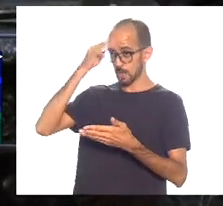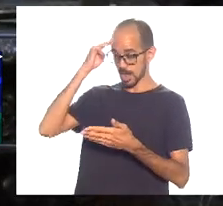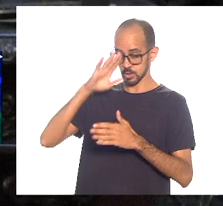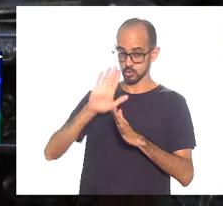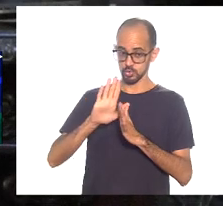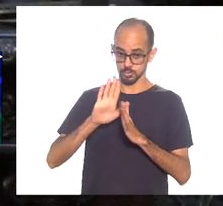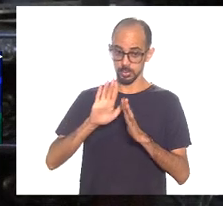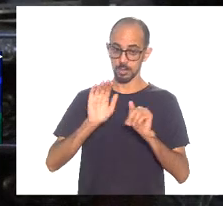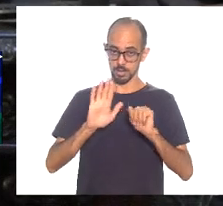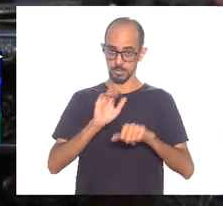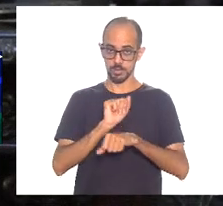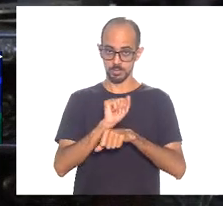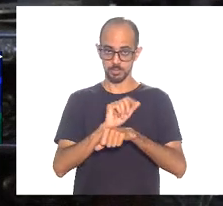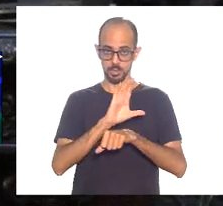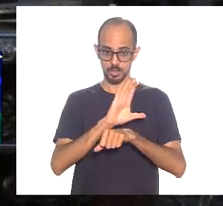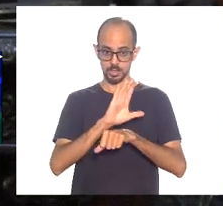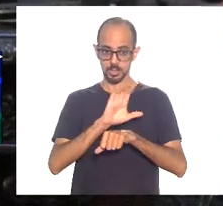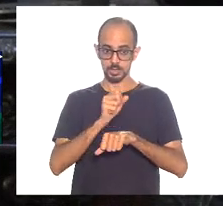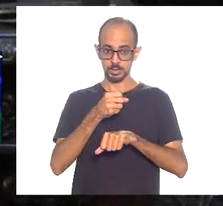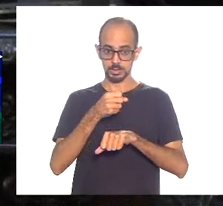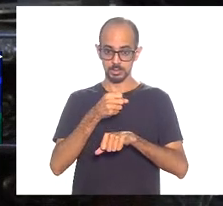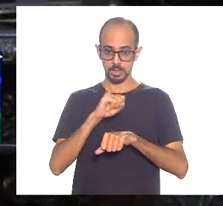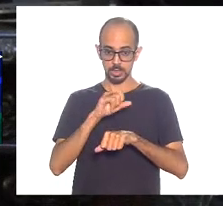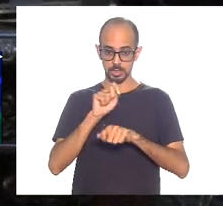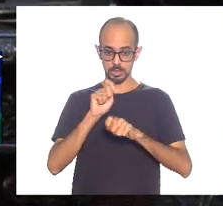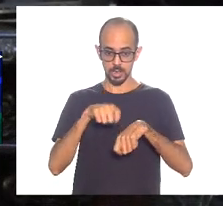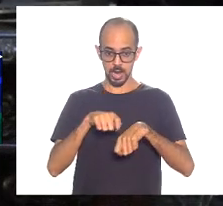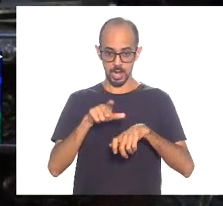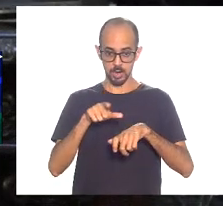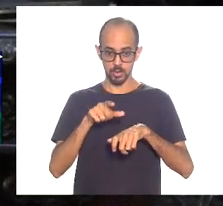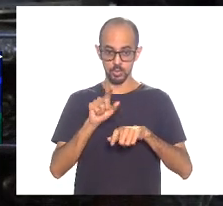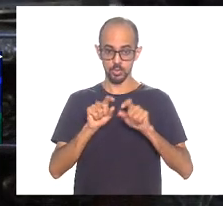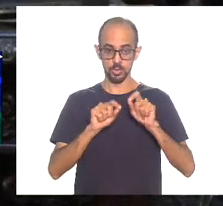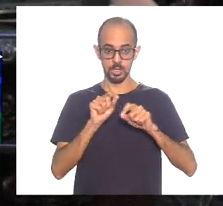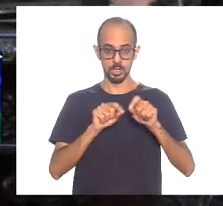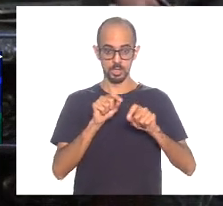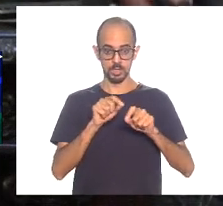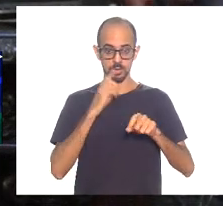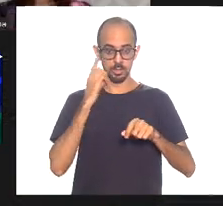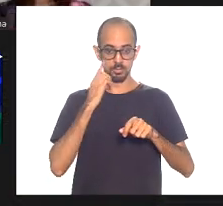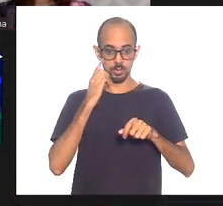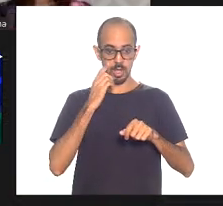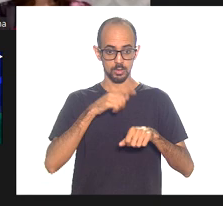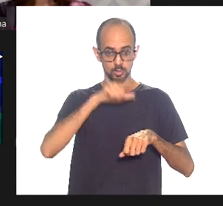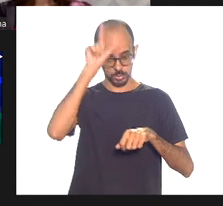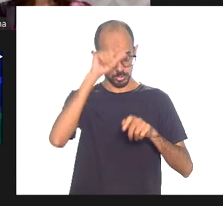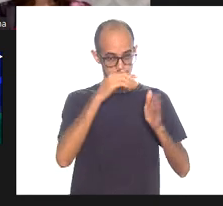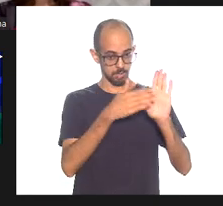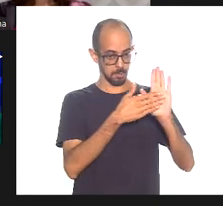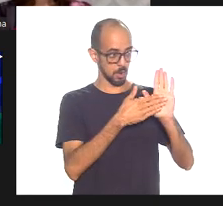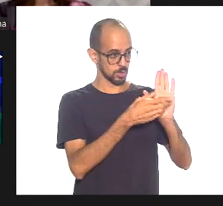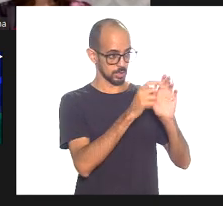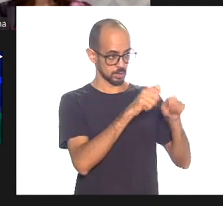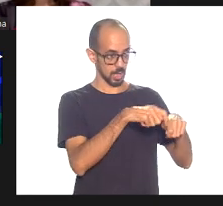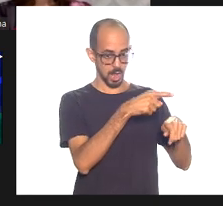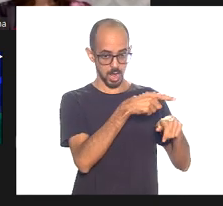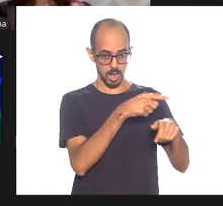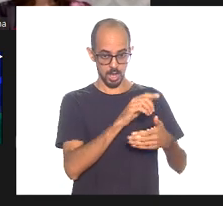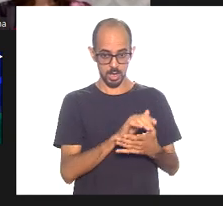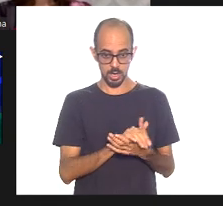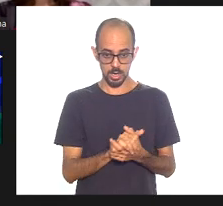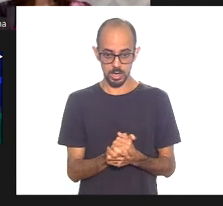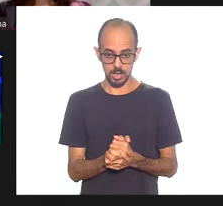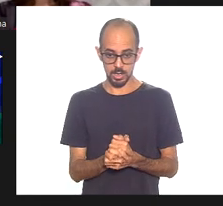entendimento que é o voto pode ser o texto Deputado lista propondo sim ou não Eu